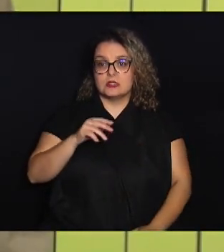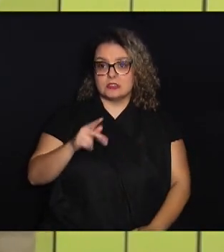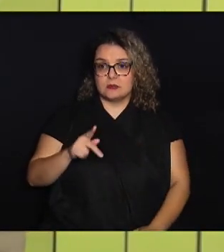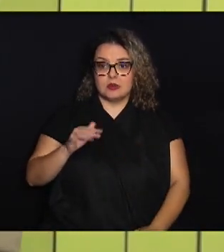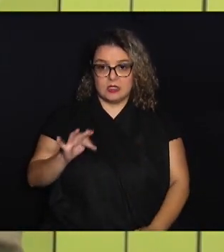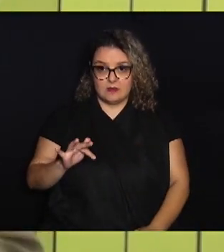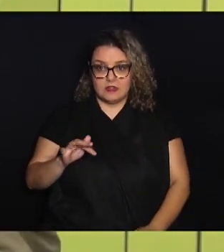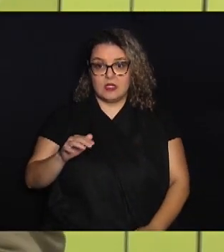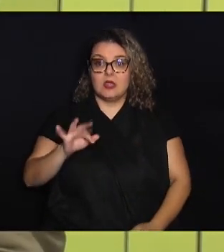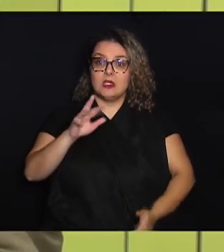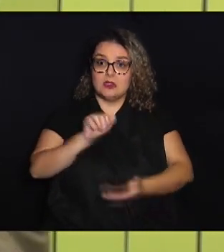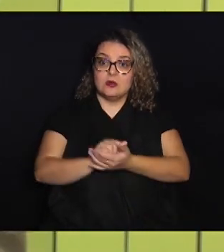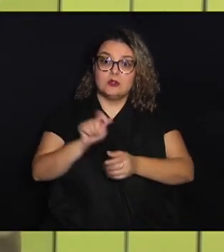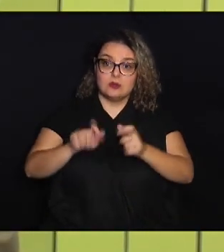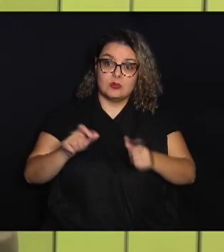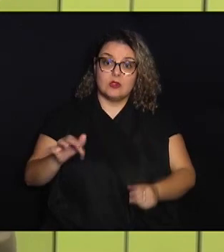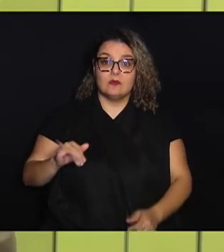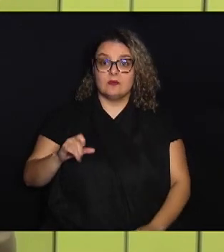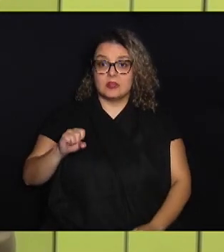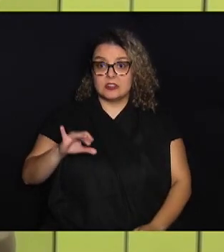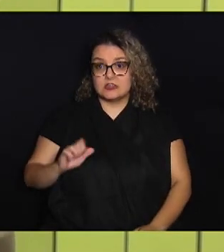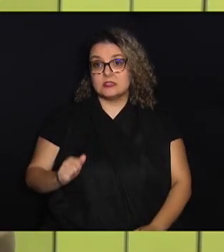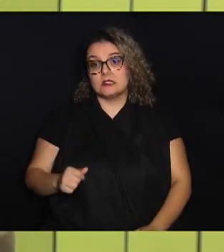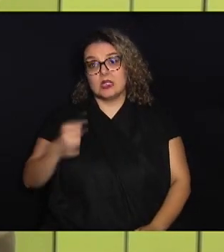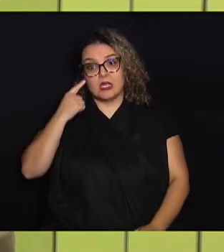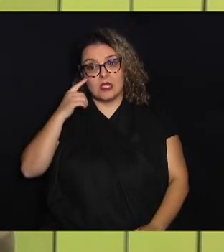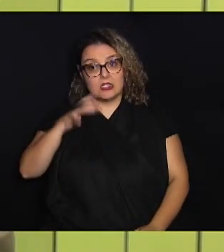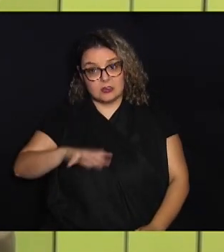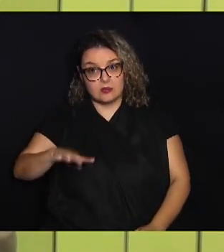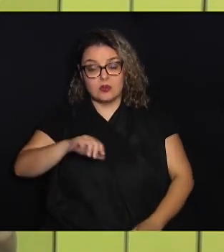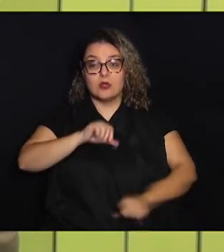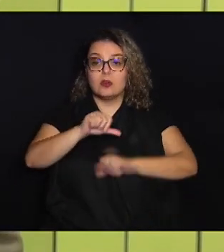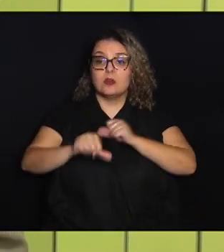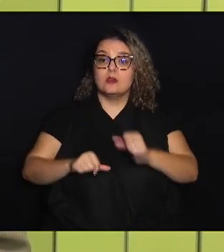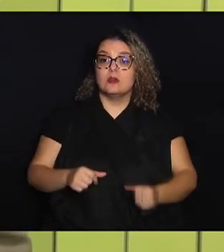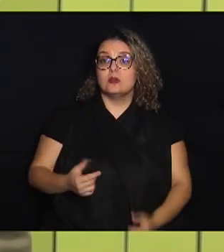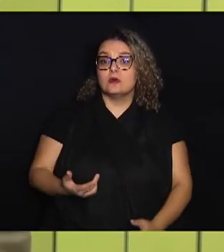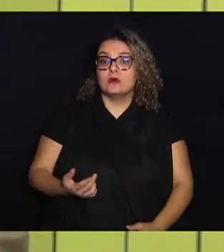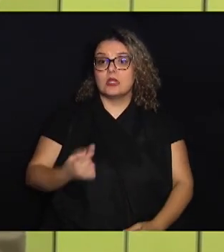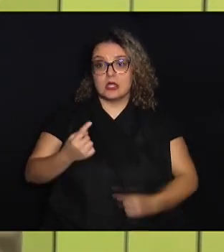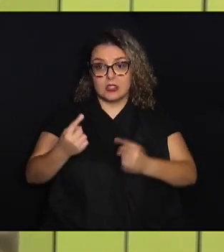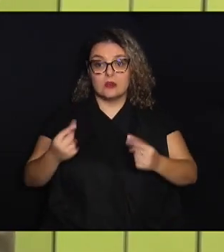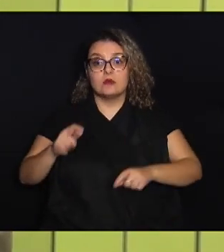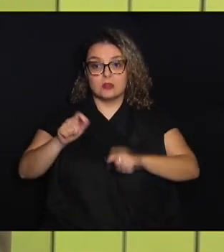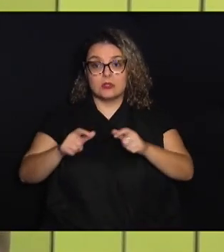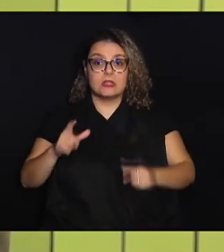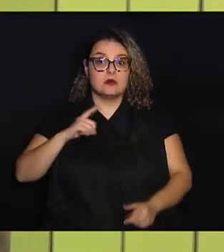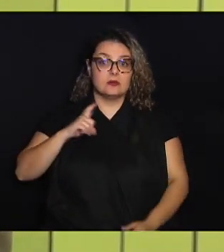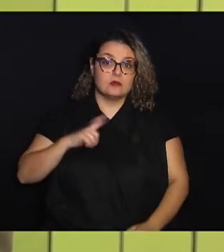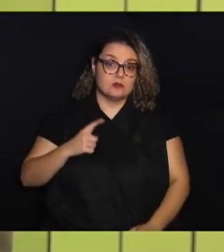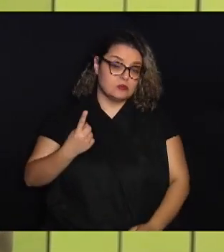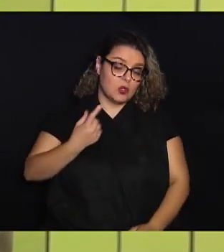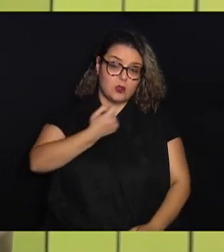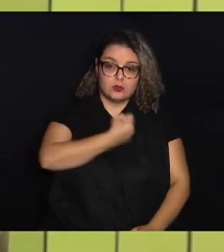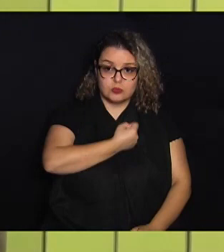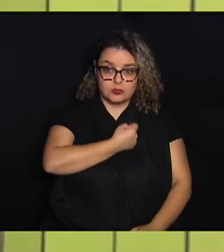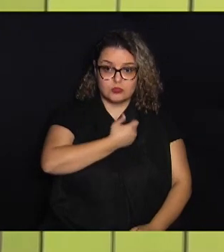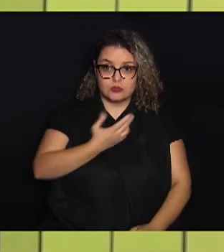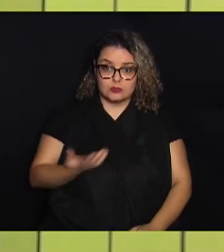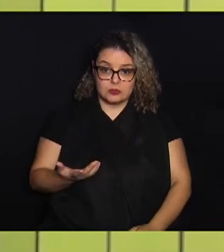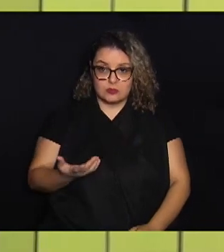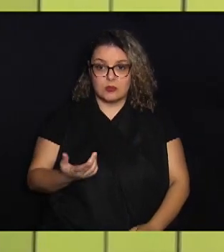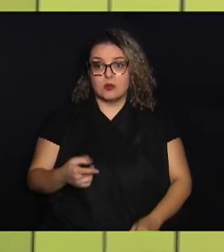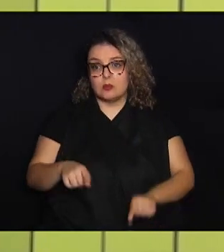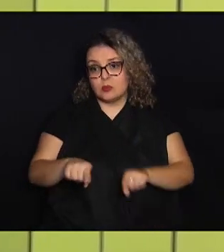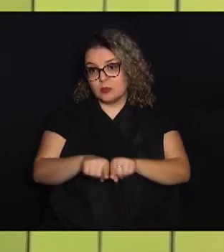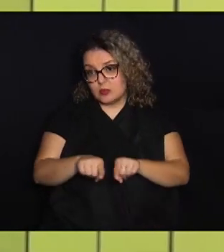pessoas físicas. Bom, a intenção com a mudança é que cada pessoa tenha apenas um número de identificação, também por